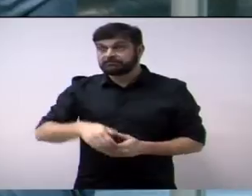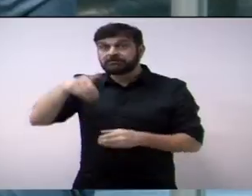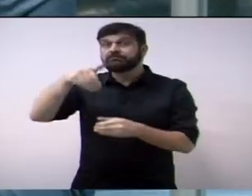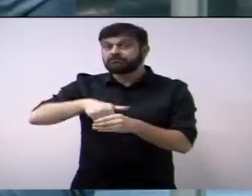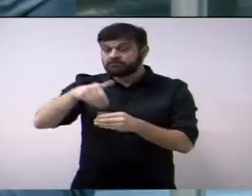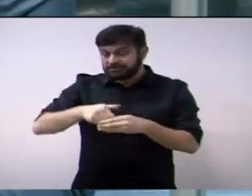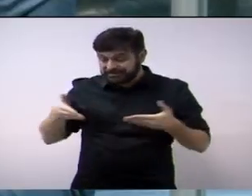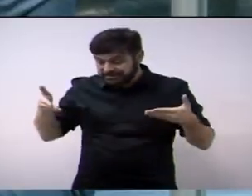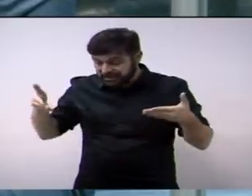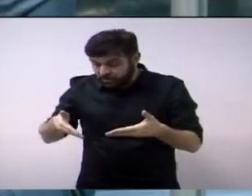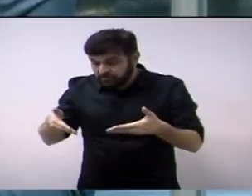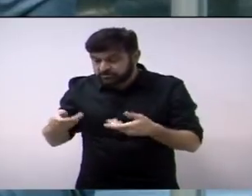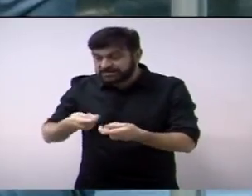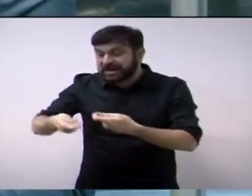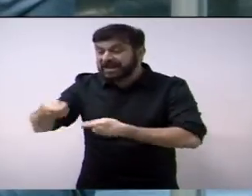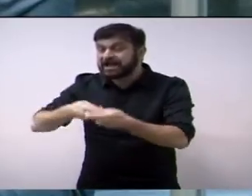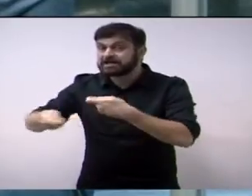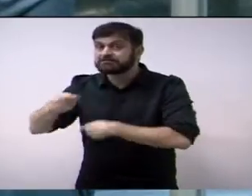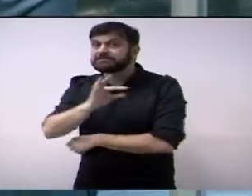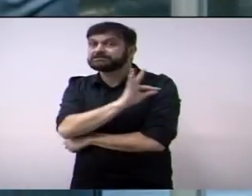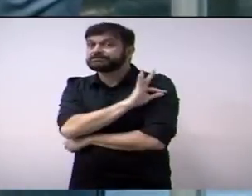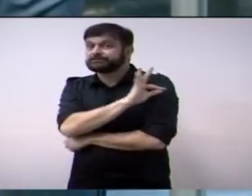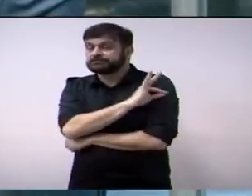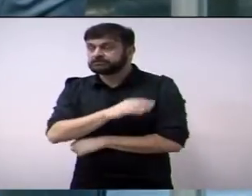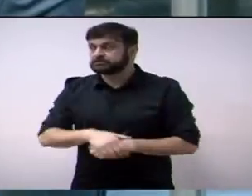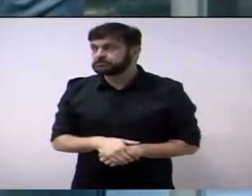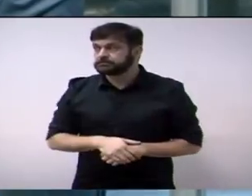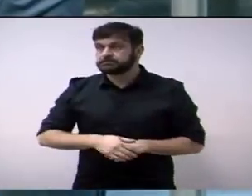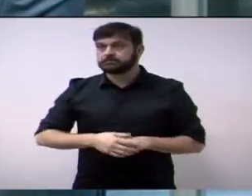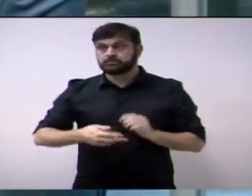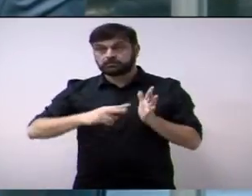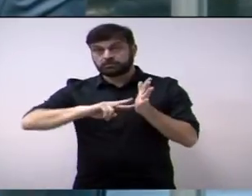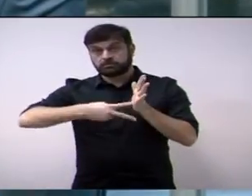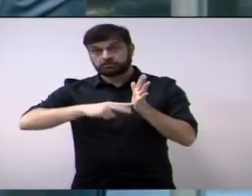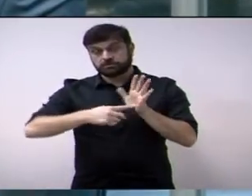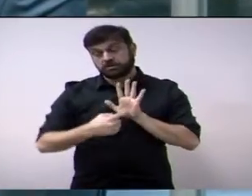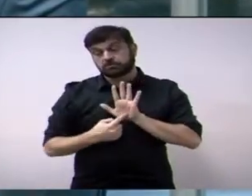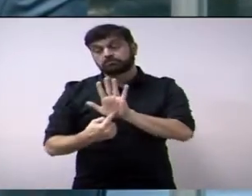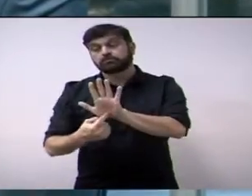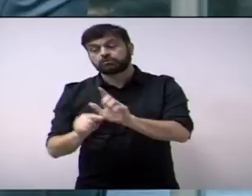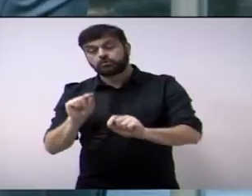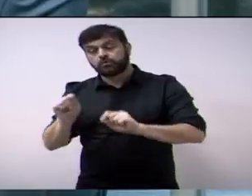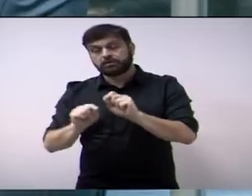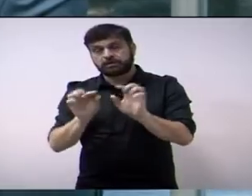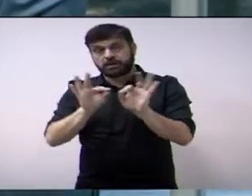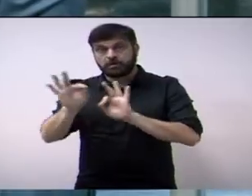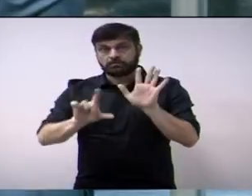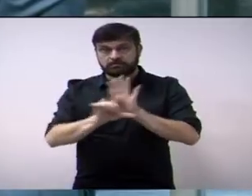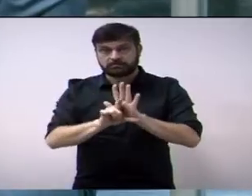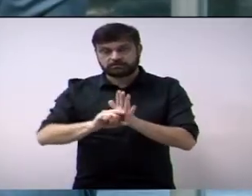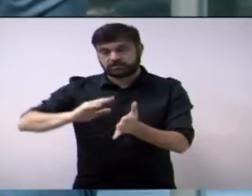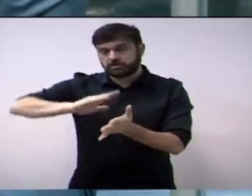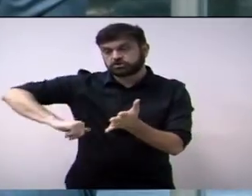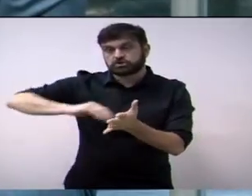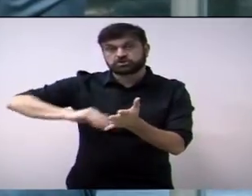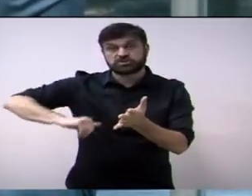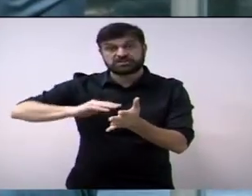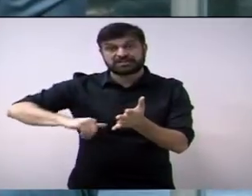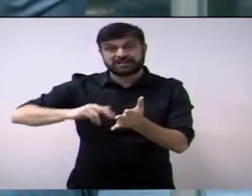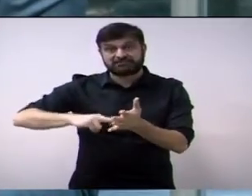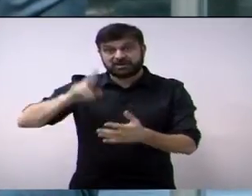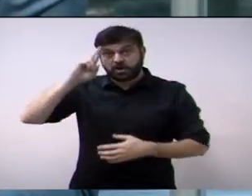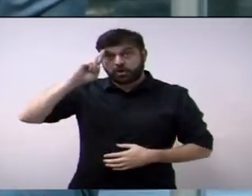hoje. Nesta oportunidade, o sindicato apontou que o projeto revogava os cargos de chefia de